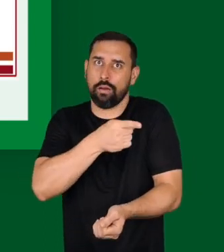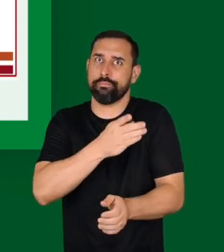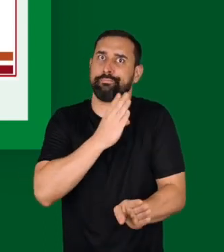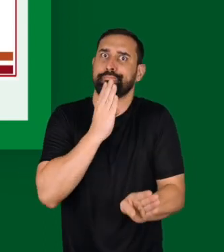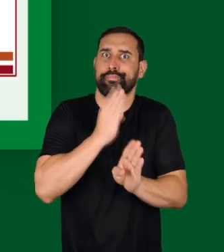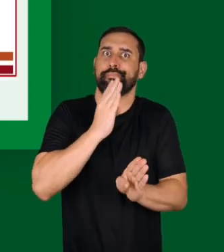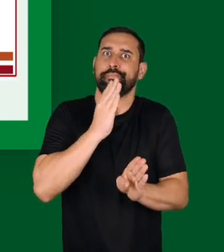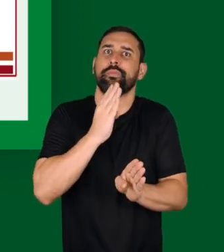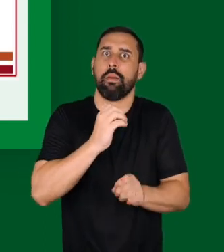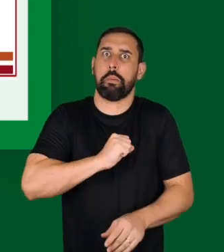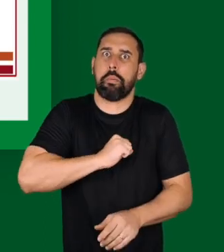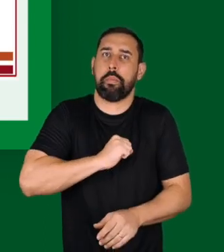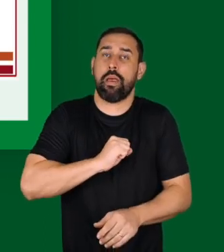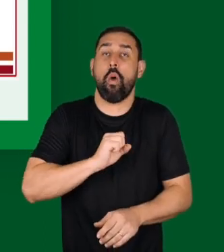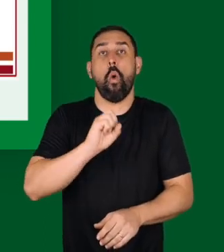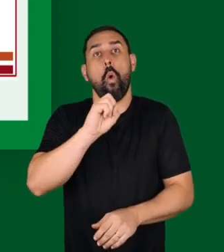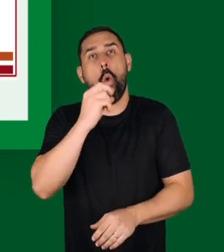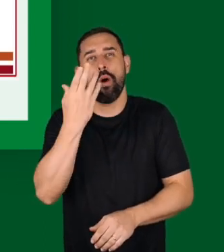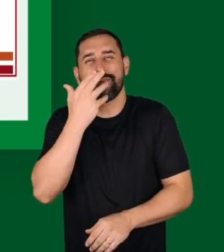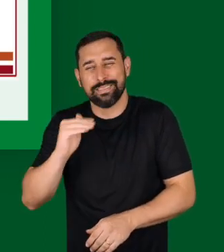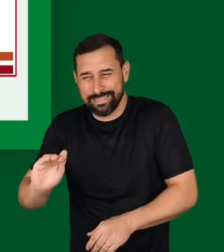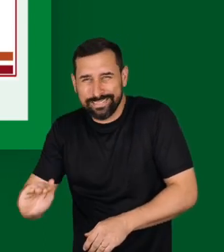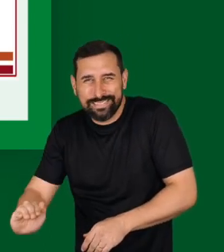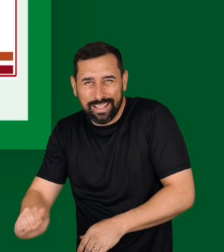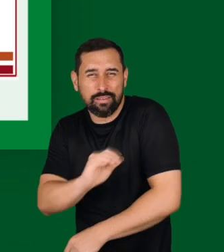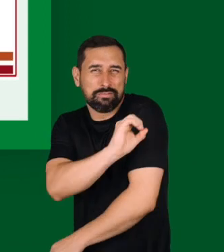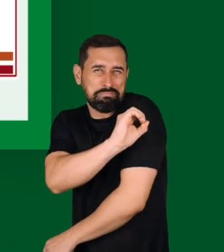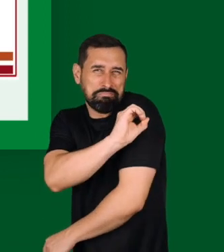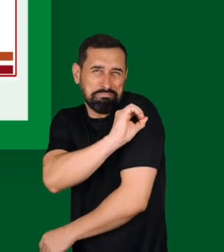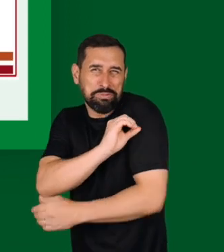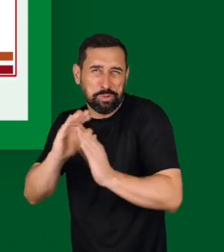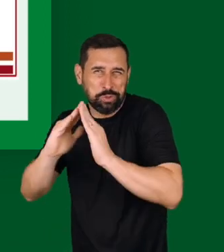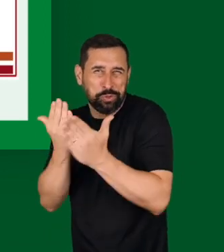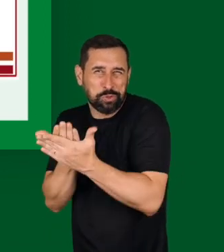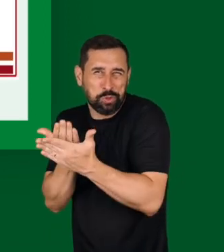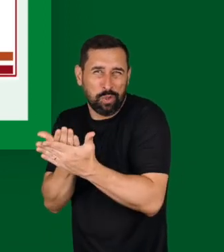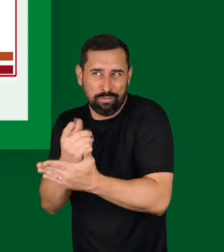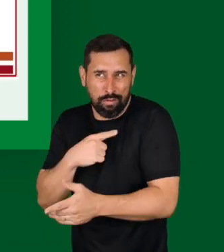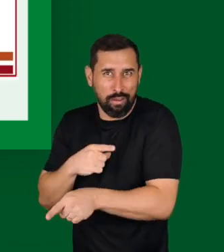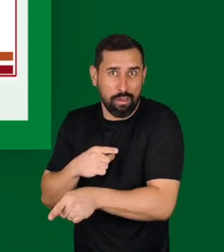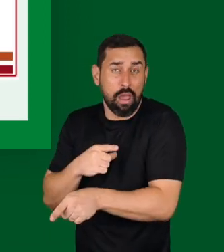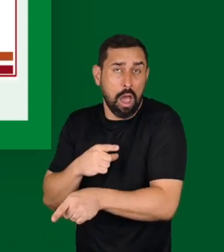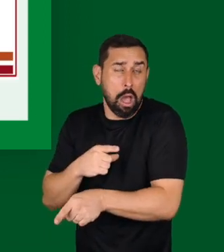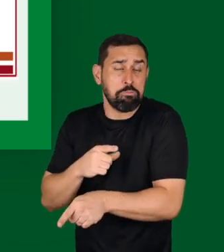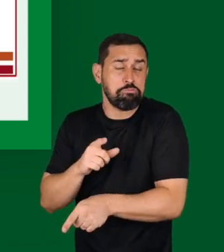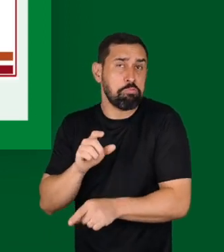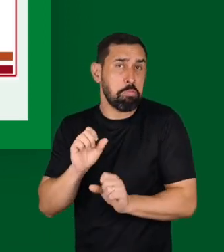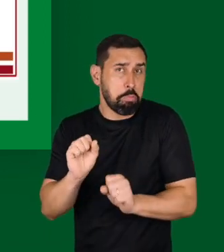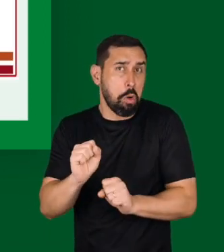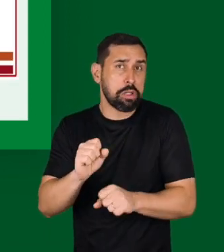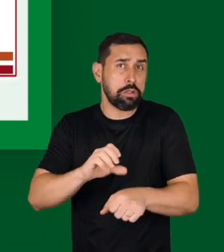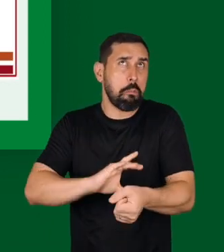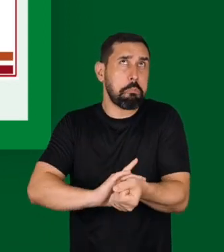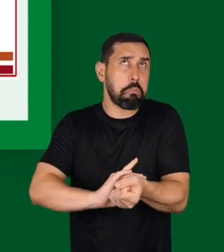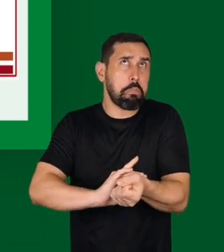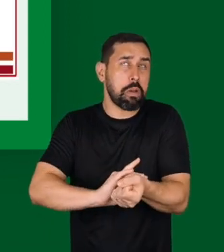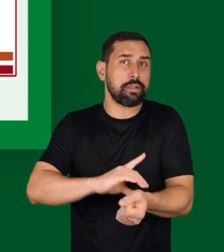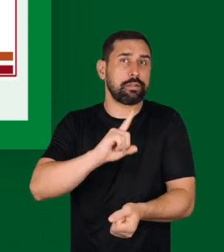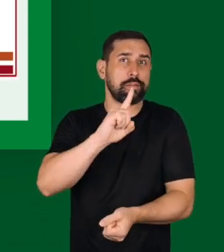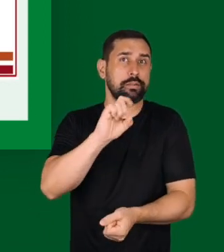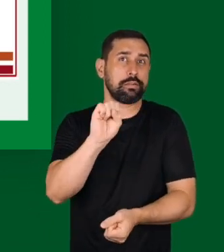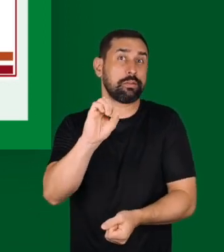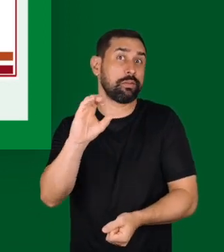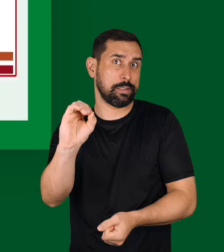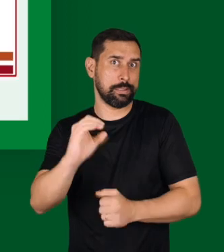acima de 180, você tem que desconfiar que é um ataque à arritmia. Claro que você vai ter que fazer uma história e examinar a criança para ver se é